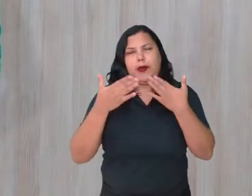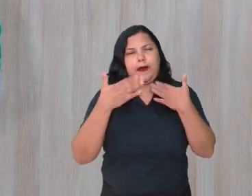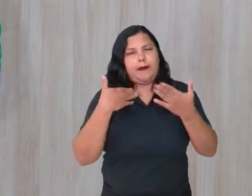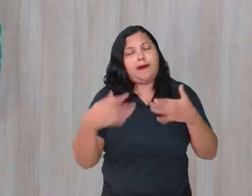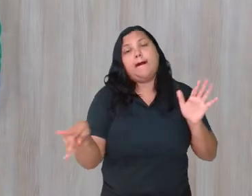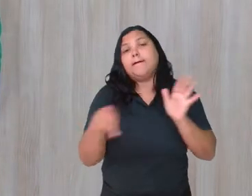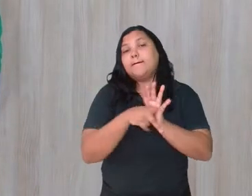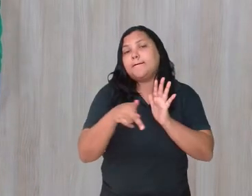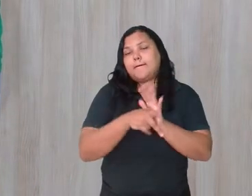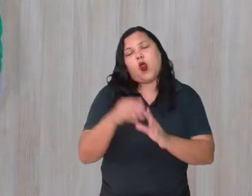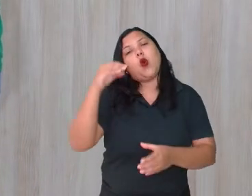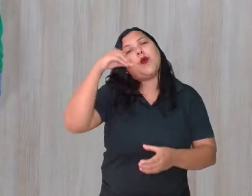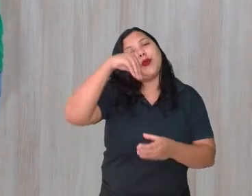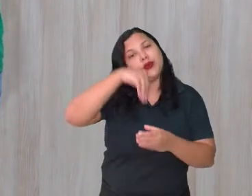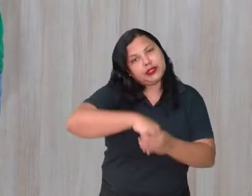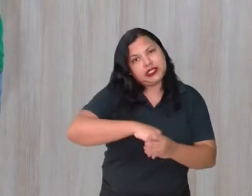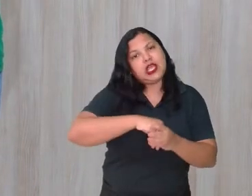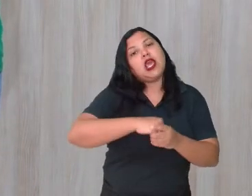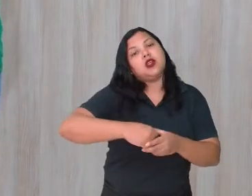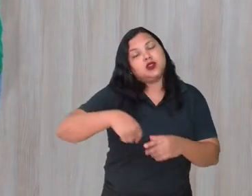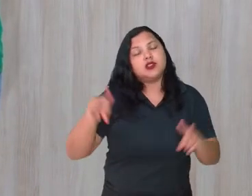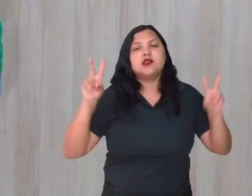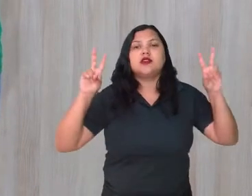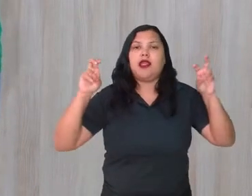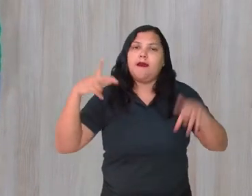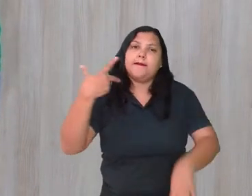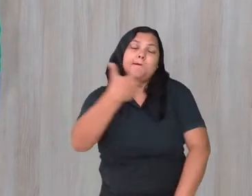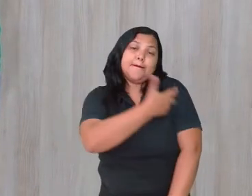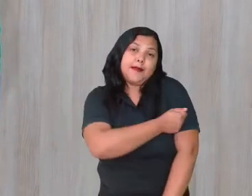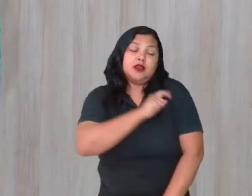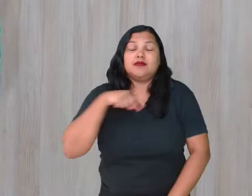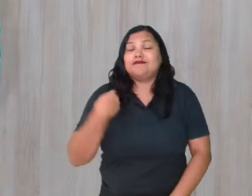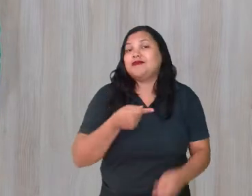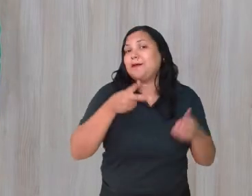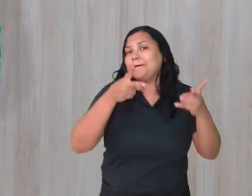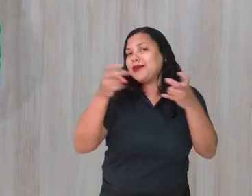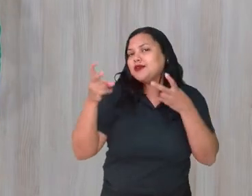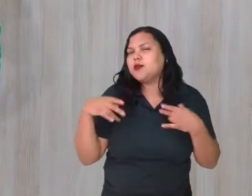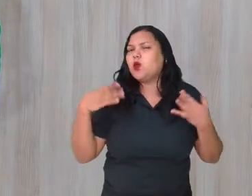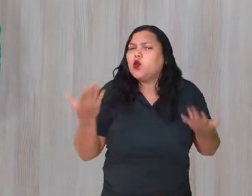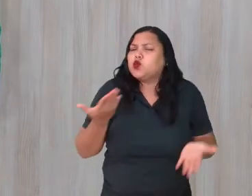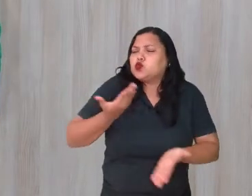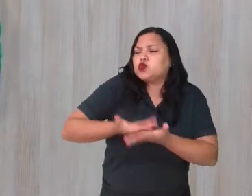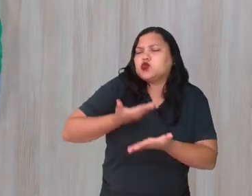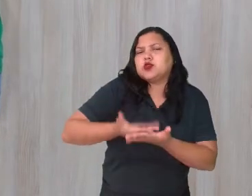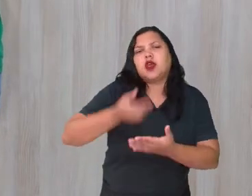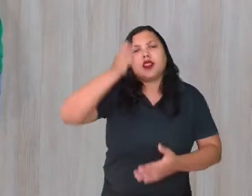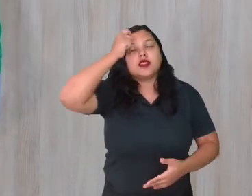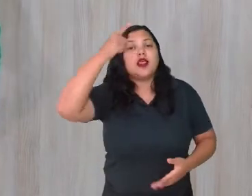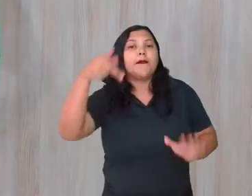um contexto em cima das vacinas, que a gente poderia perceber, por exemplo, que a gente está trabalhando aí a ideia de chance, a ideia